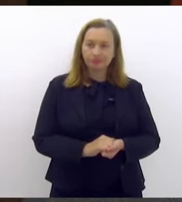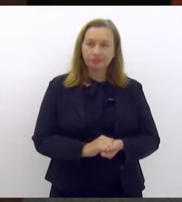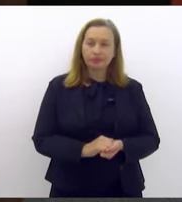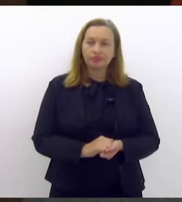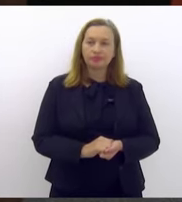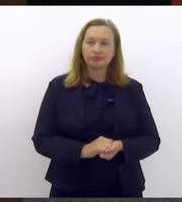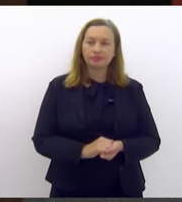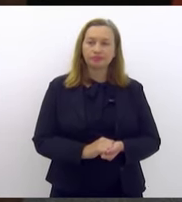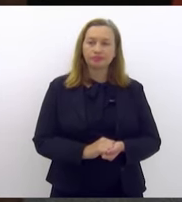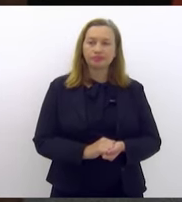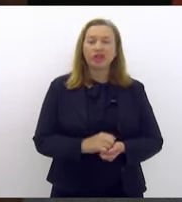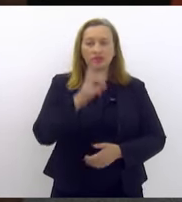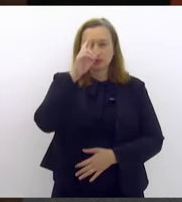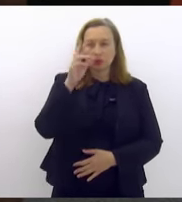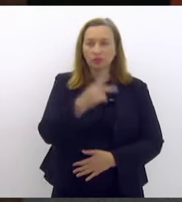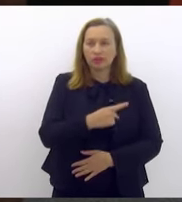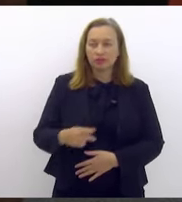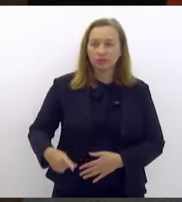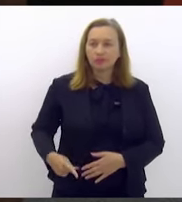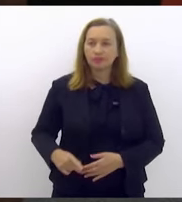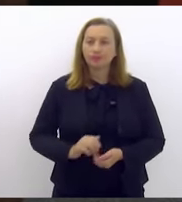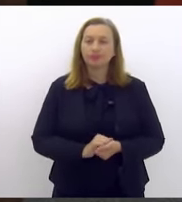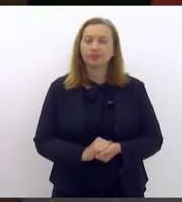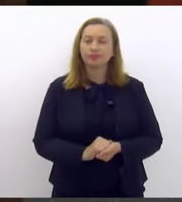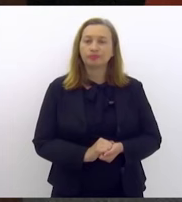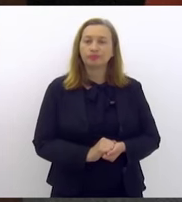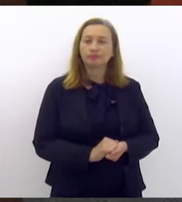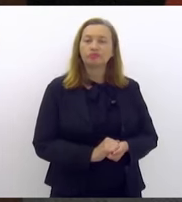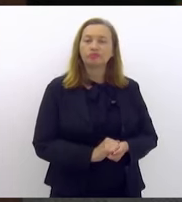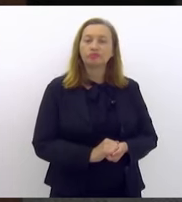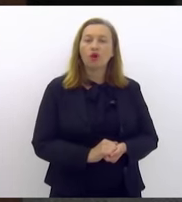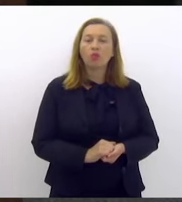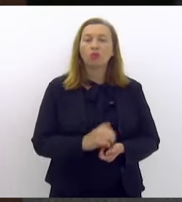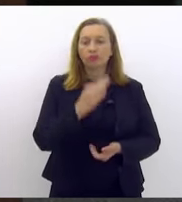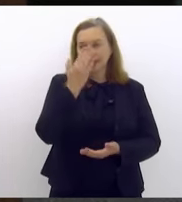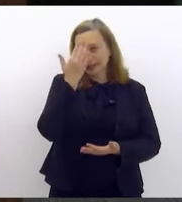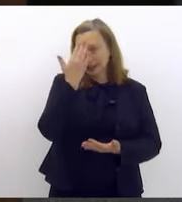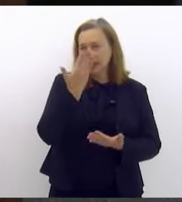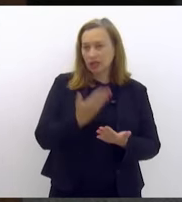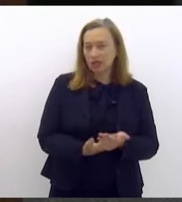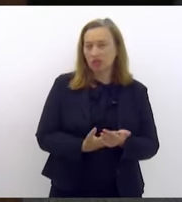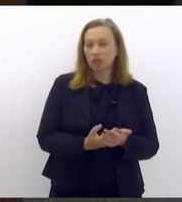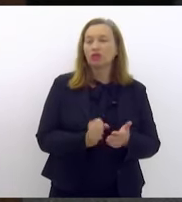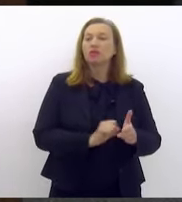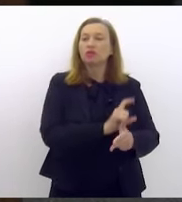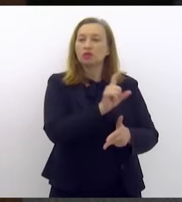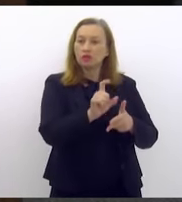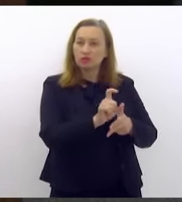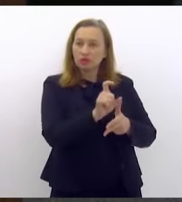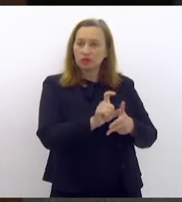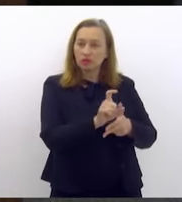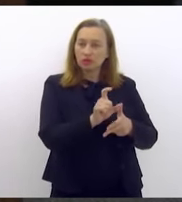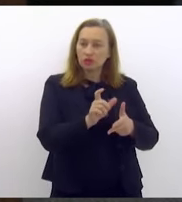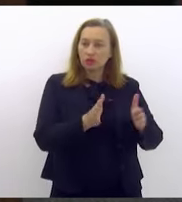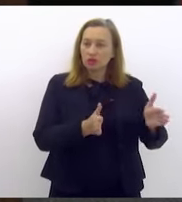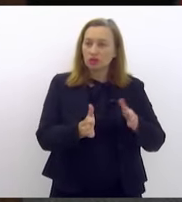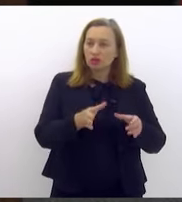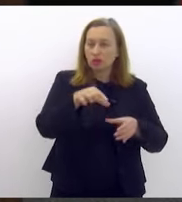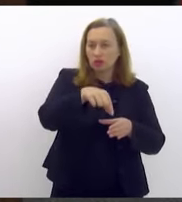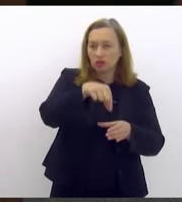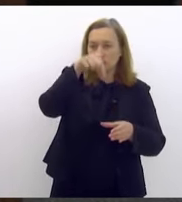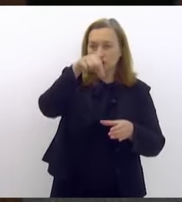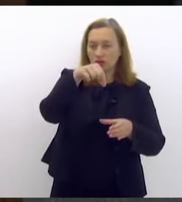Sim. É, senhor presidente, no mérito, acredito que o Poder Executivo eleito democraticamente, independente